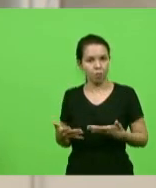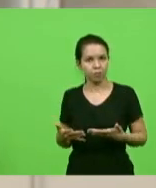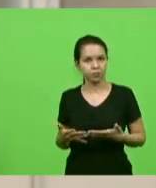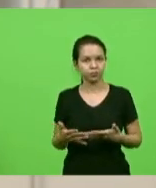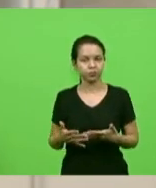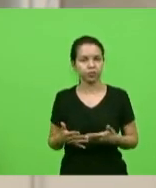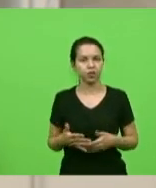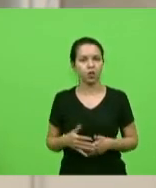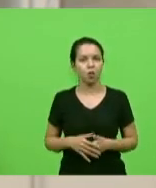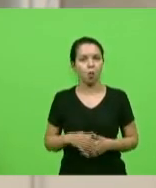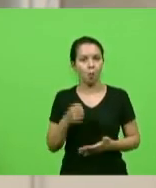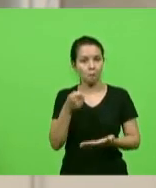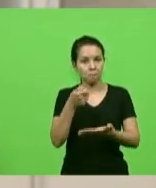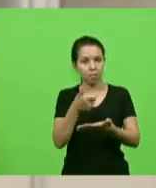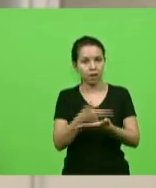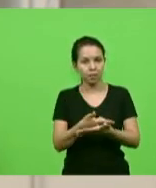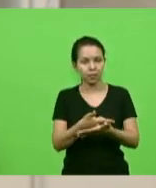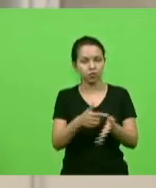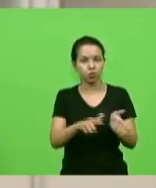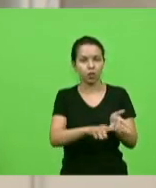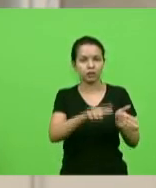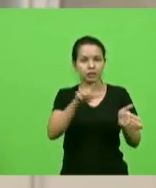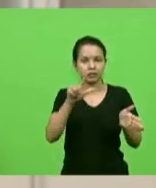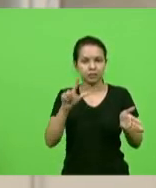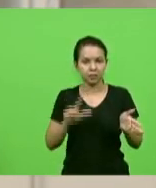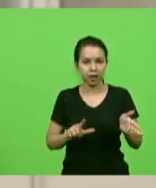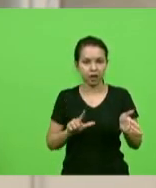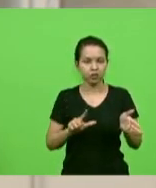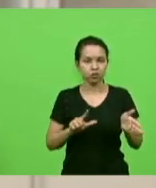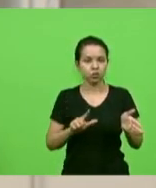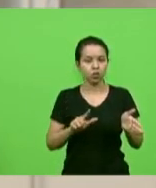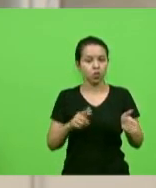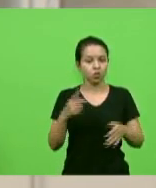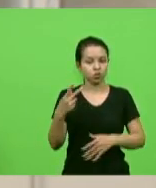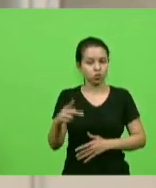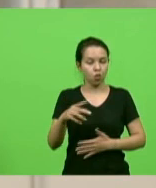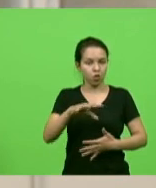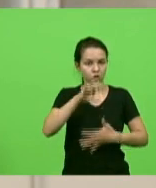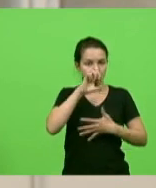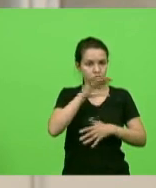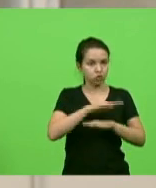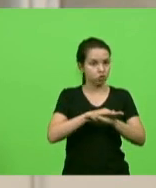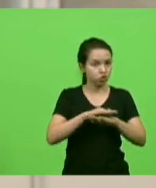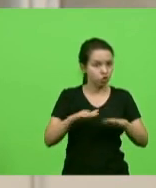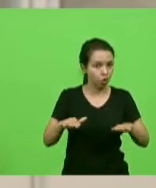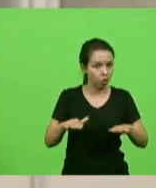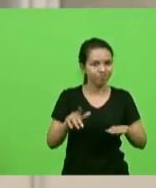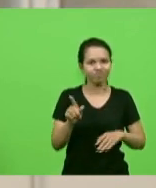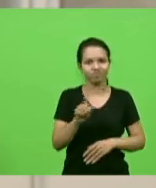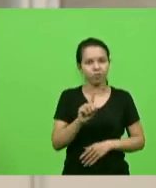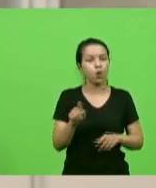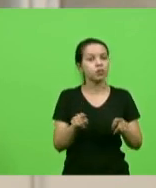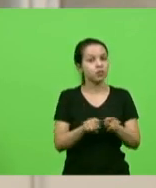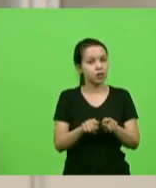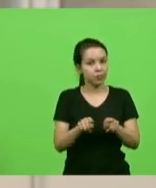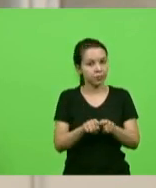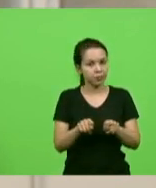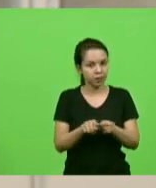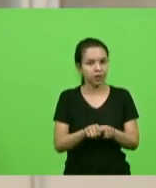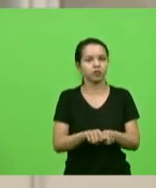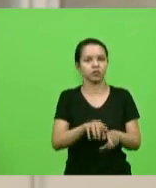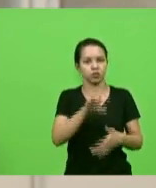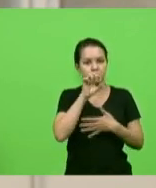relativamente o pagamento antecipado não só dos respiradores mas também dos